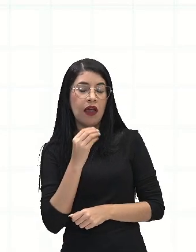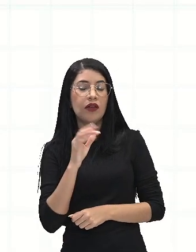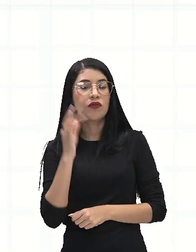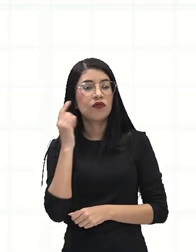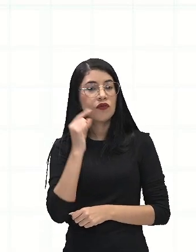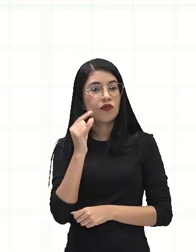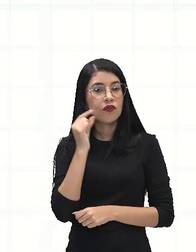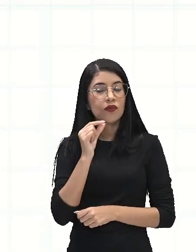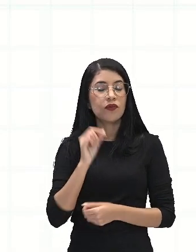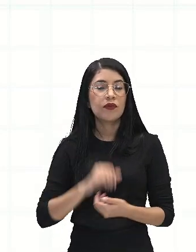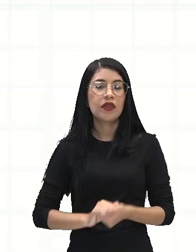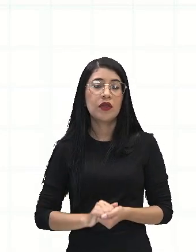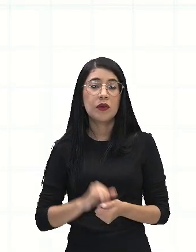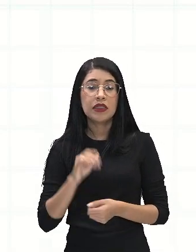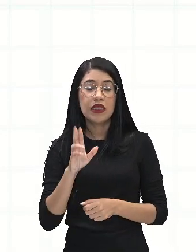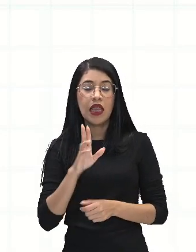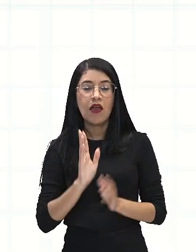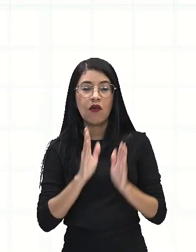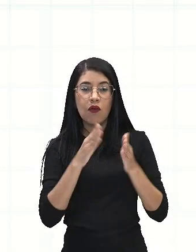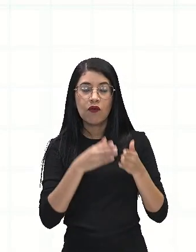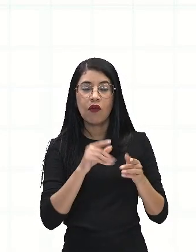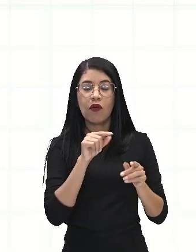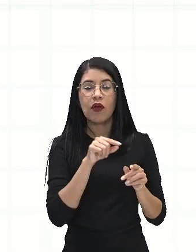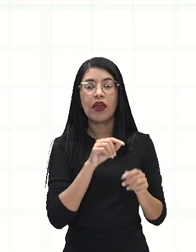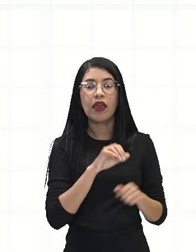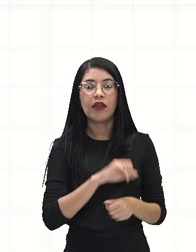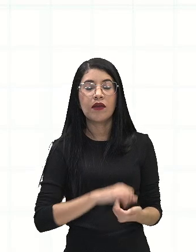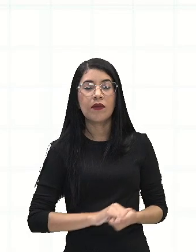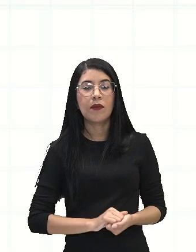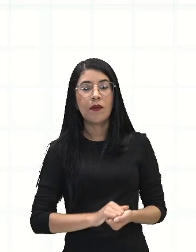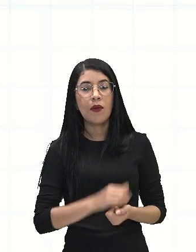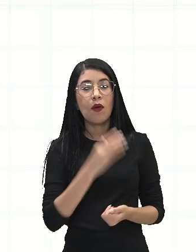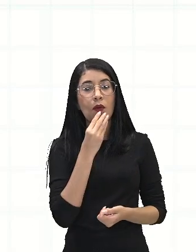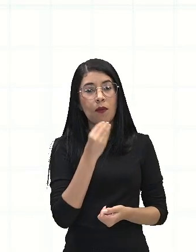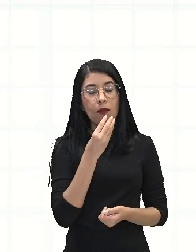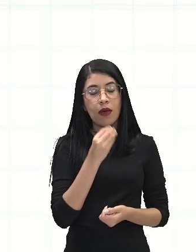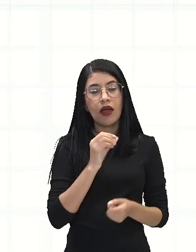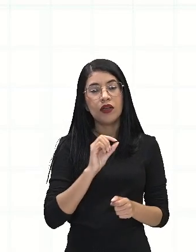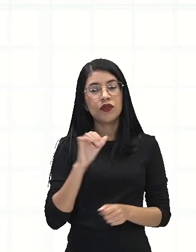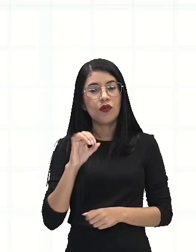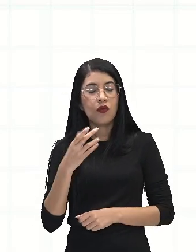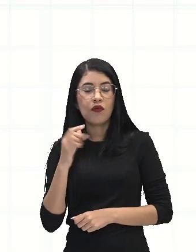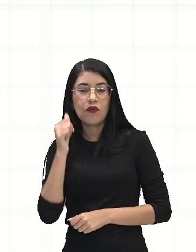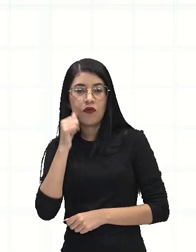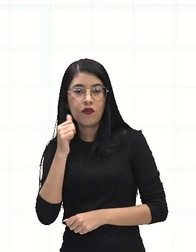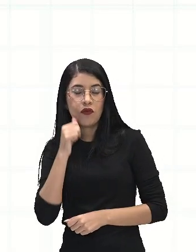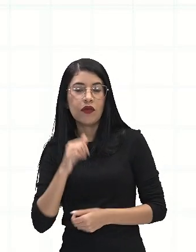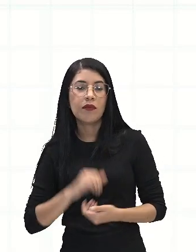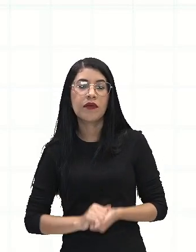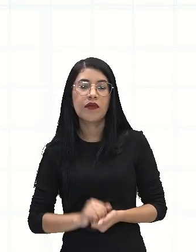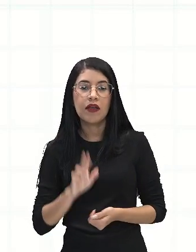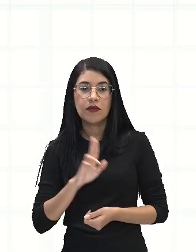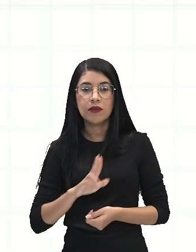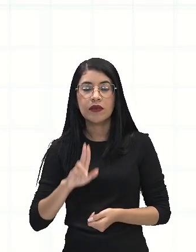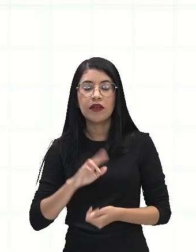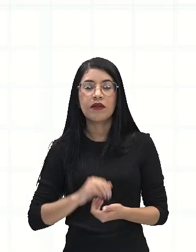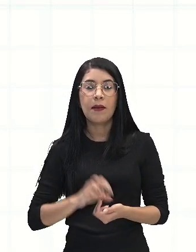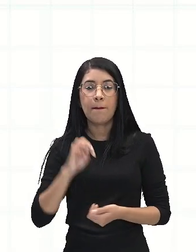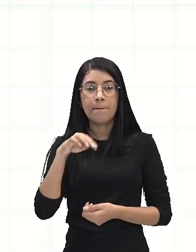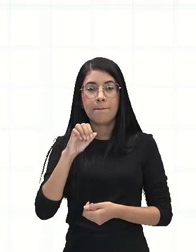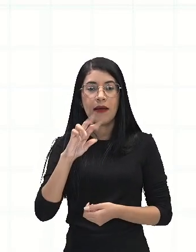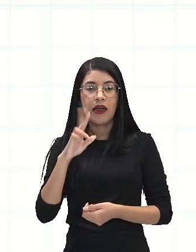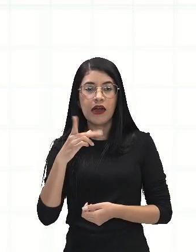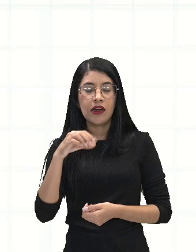jacaré, percebam que se eu quero me referir ao sexo biológico, eu vou utilizar as palavras macho e fêmea. Então, olha só, o